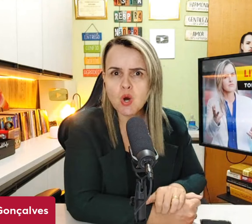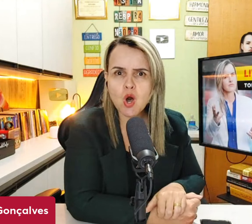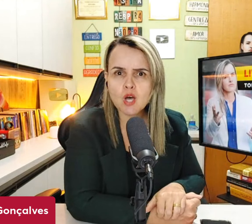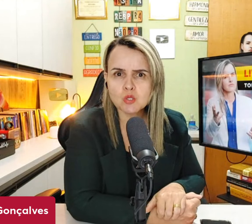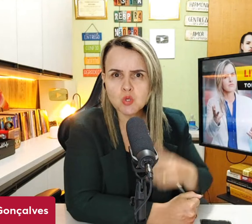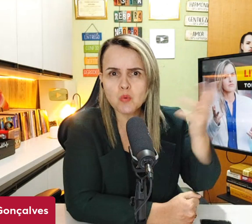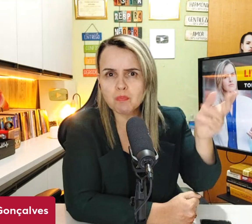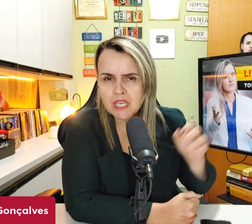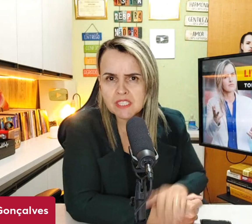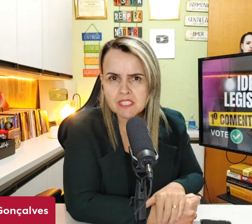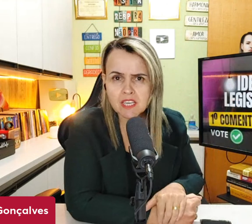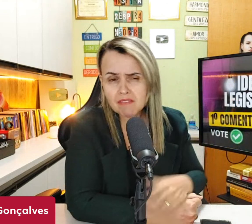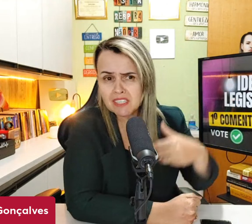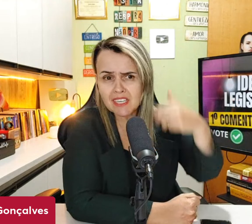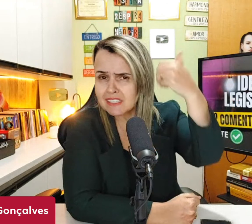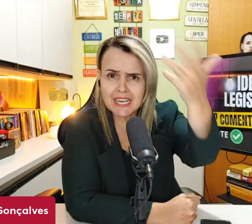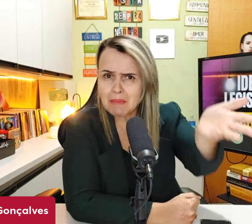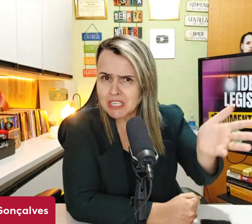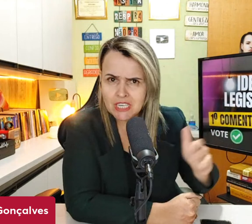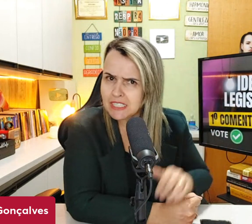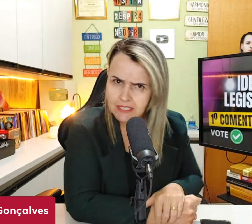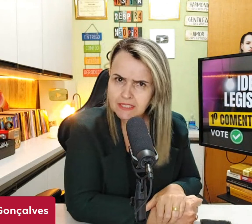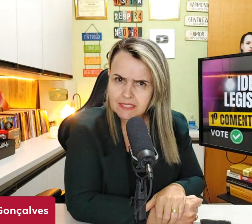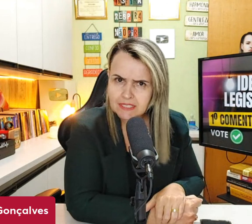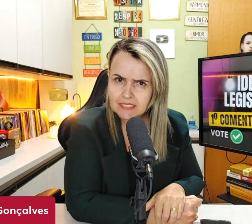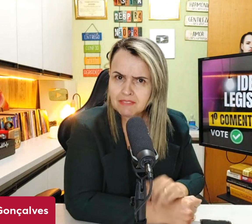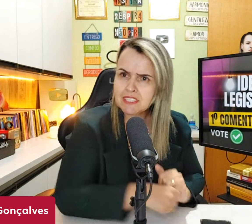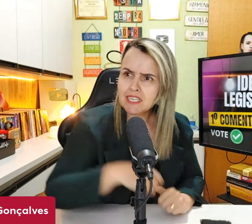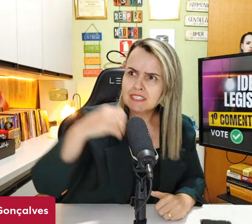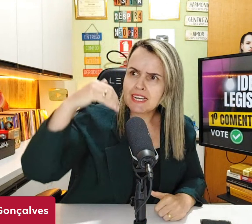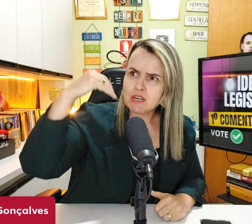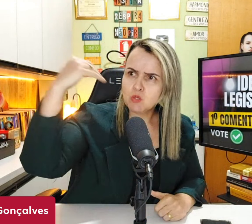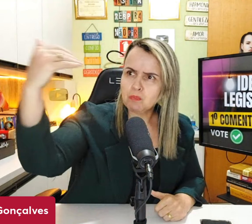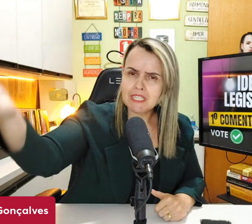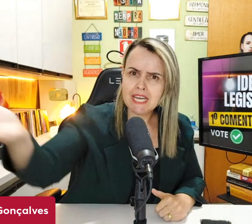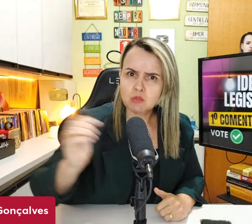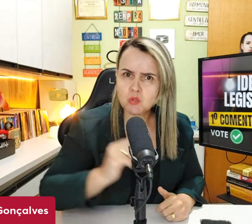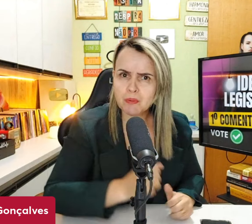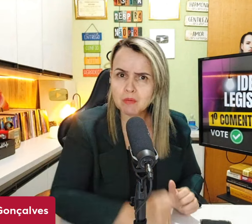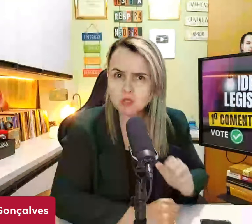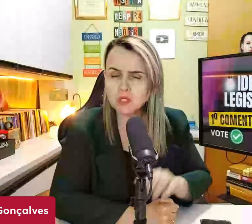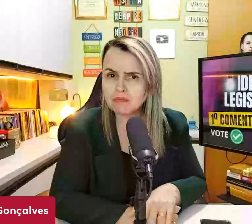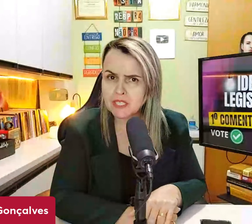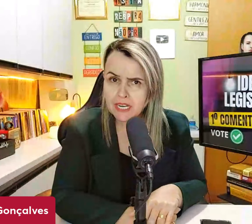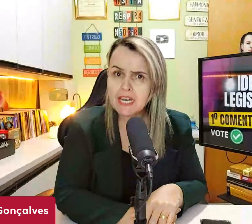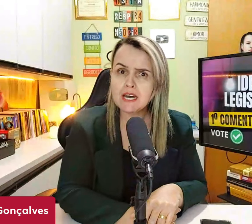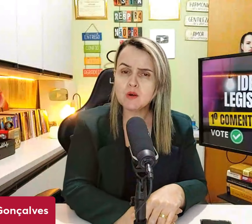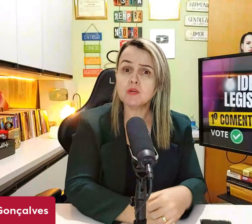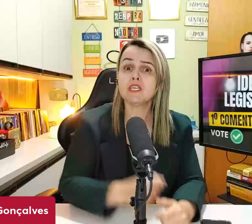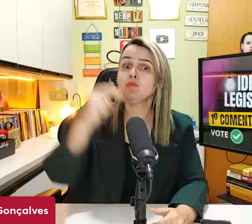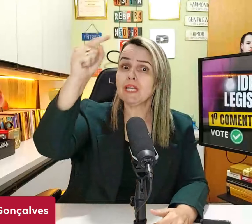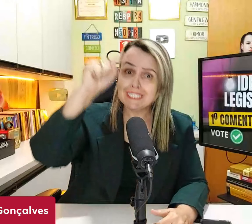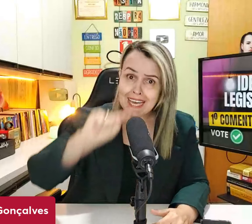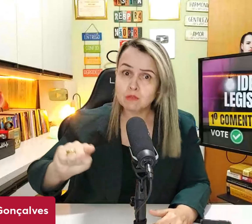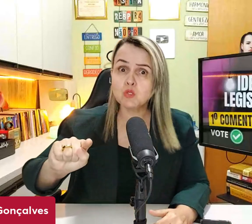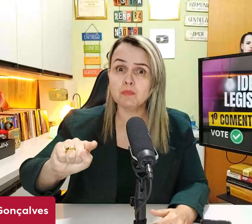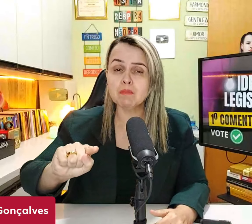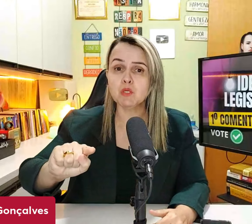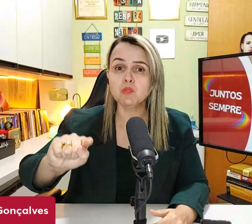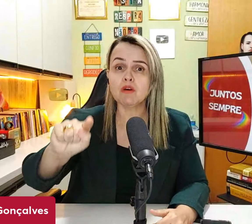religiosos golpistas vai ter que atacar mais gente vai ter que atacar os plenário do Supremo Tribunal Federal que é o